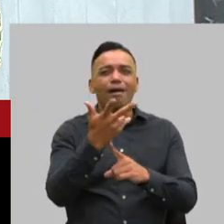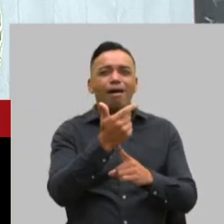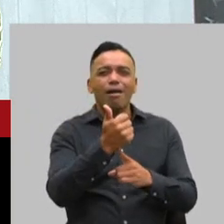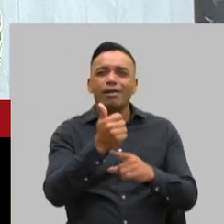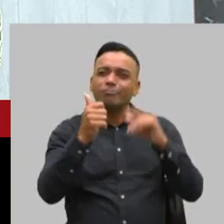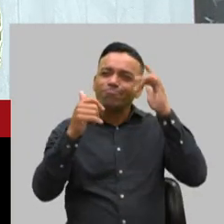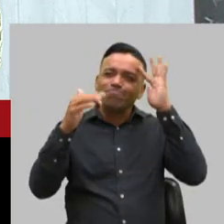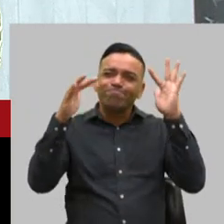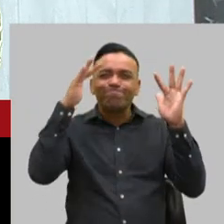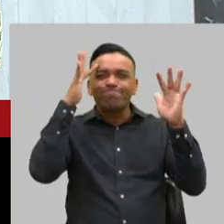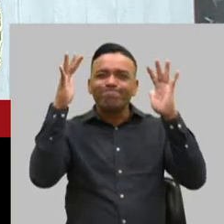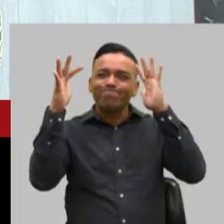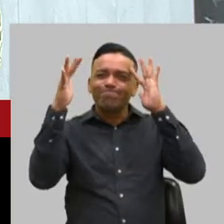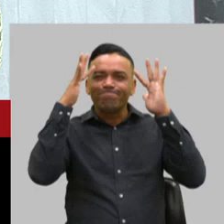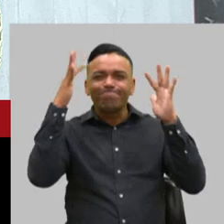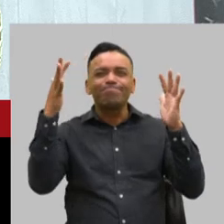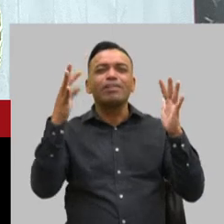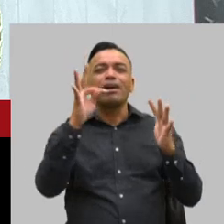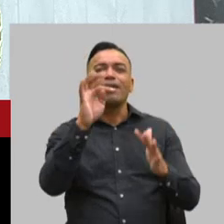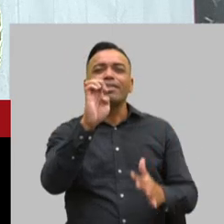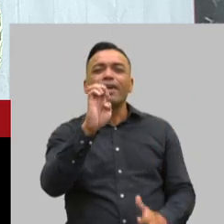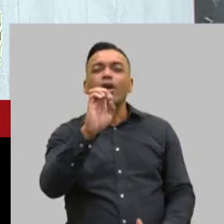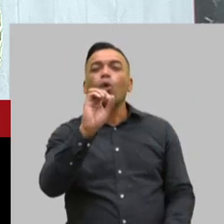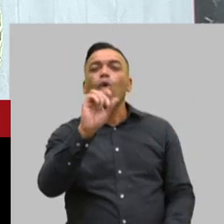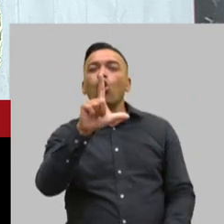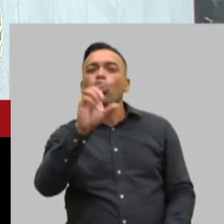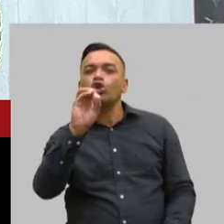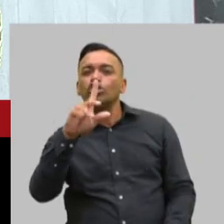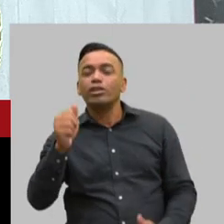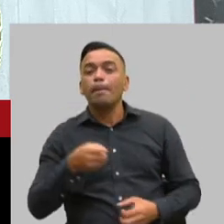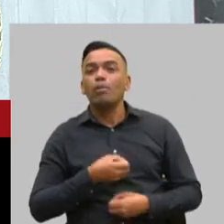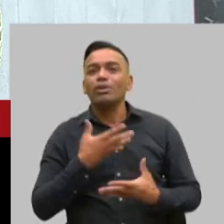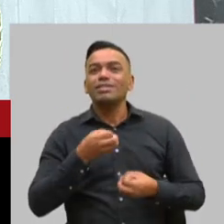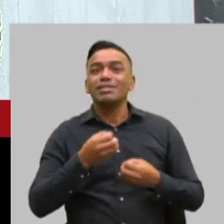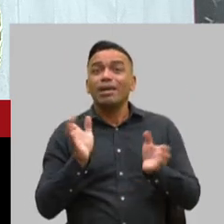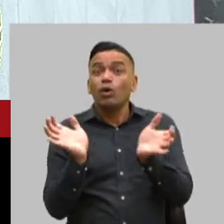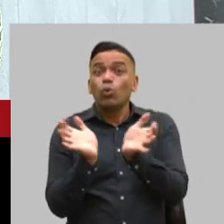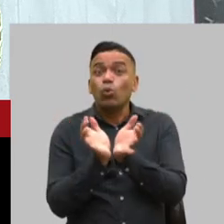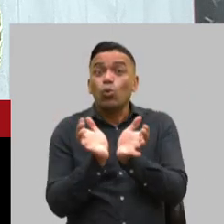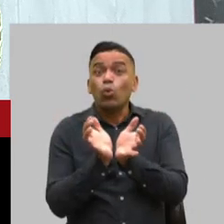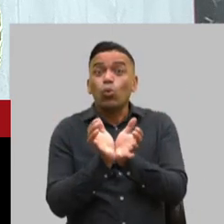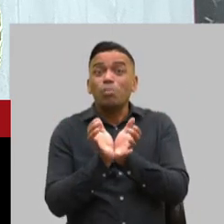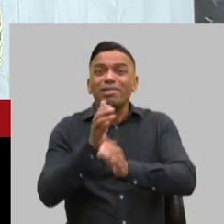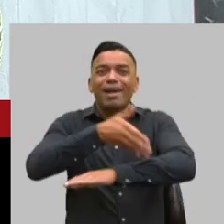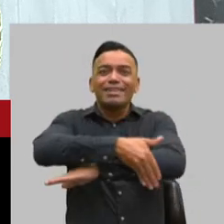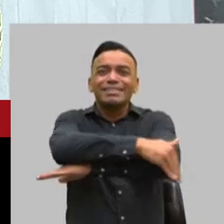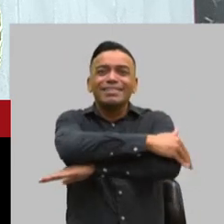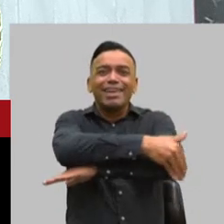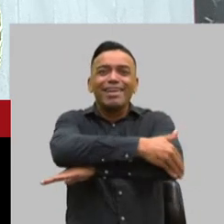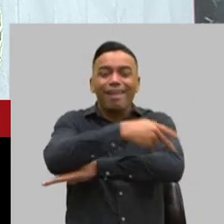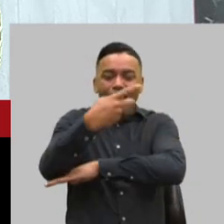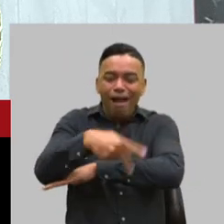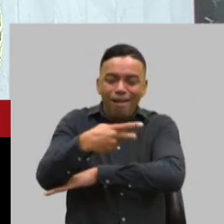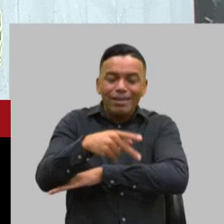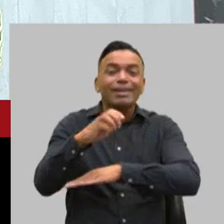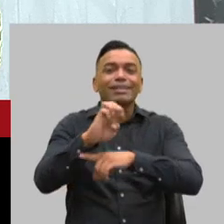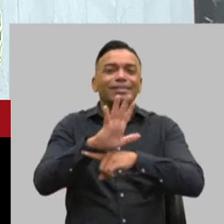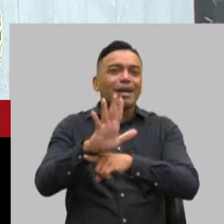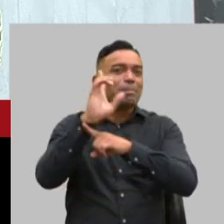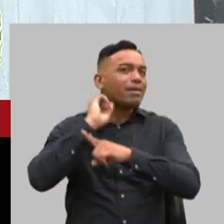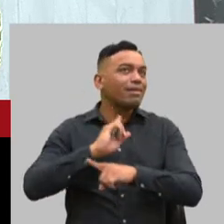poesia do Clube da Esquina, as nossas tradições religiosas e